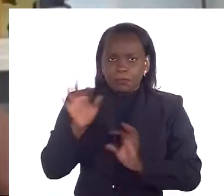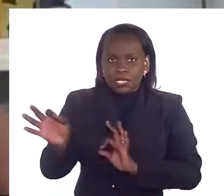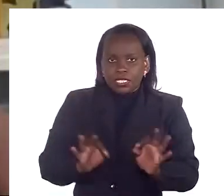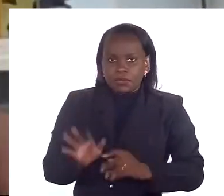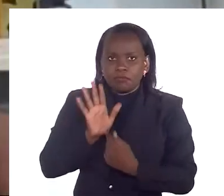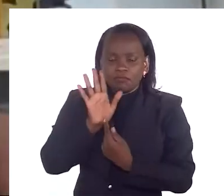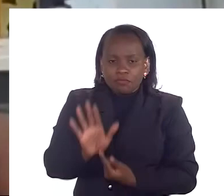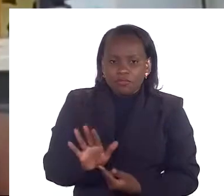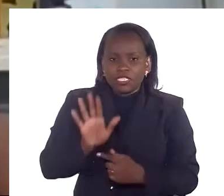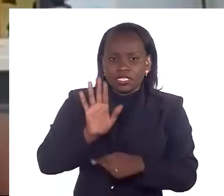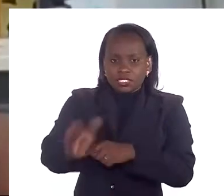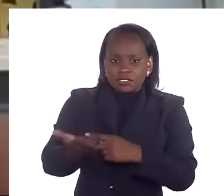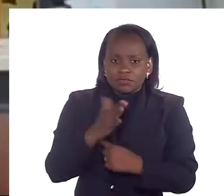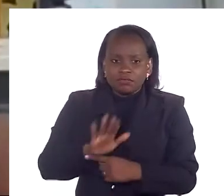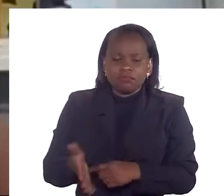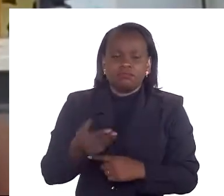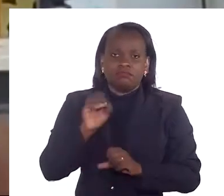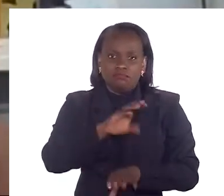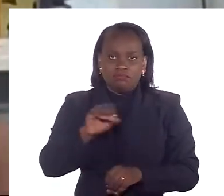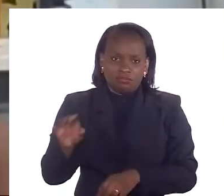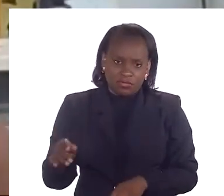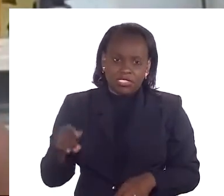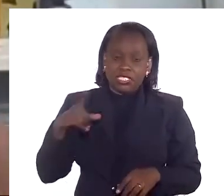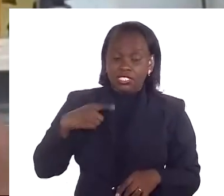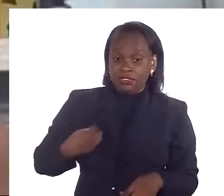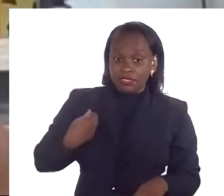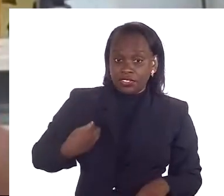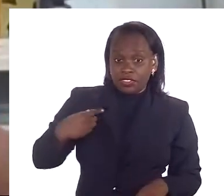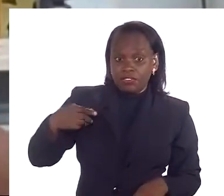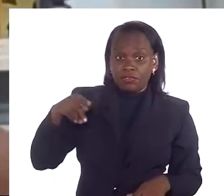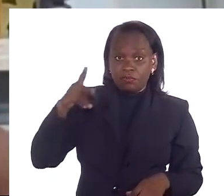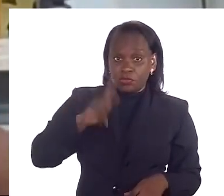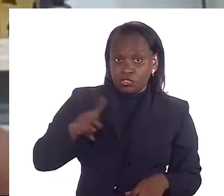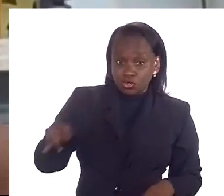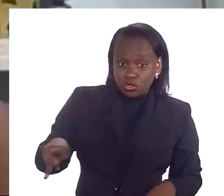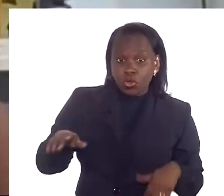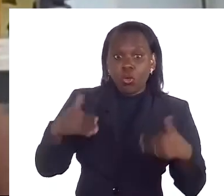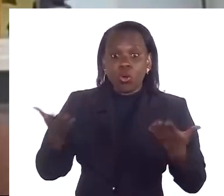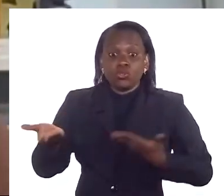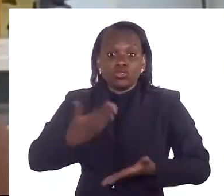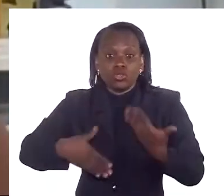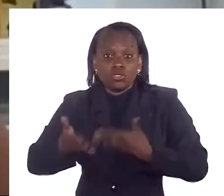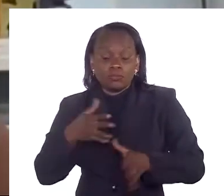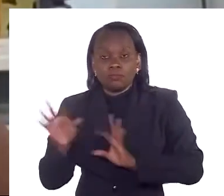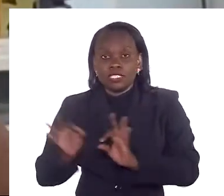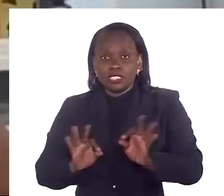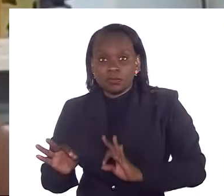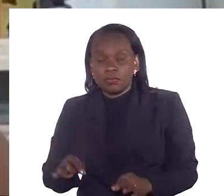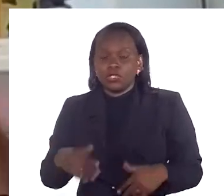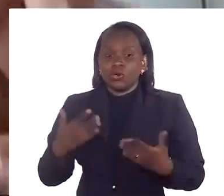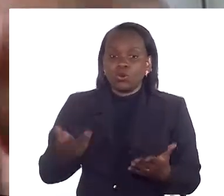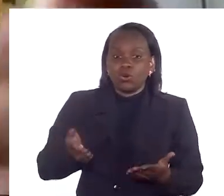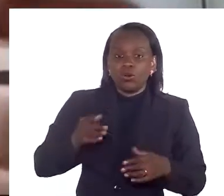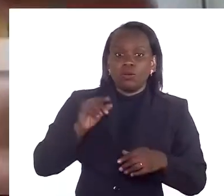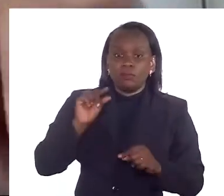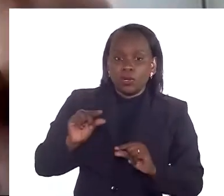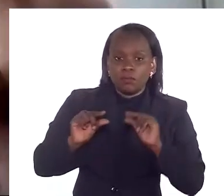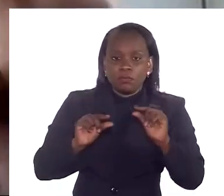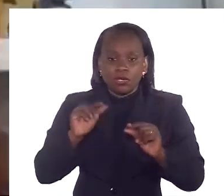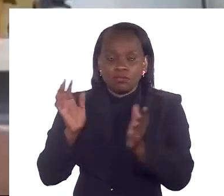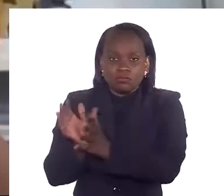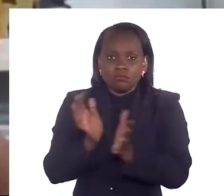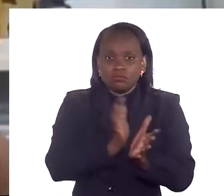mostra um planejamento, então o ensino colaborativo ele pode se traduzir na presença física ou na troca via planejamento ou em